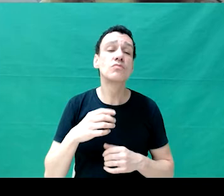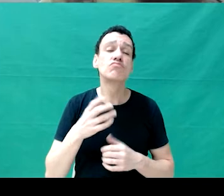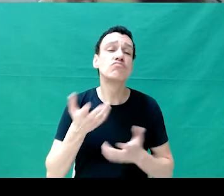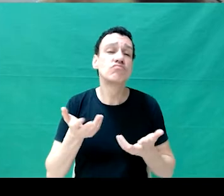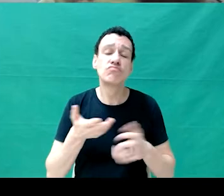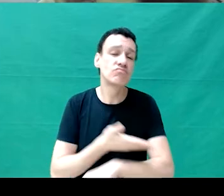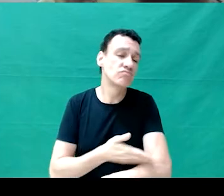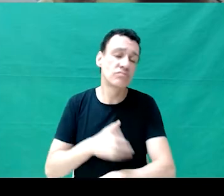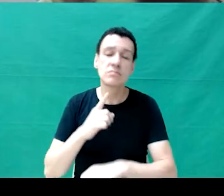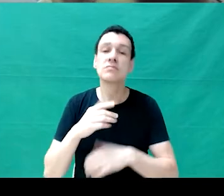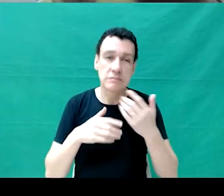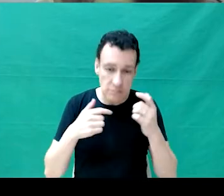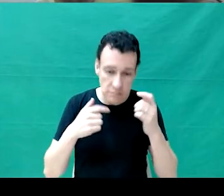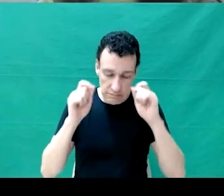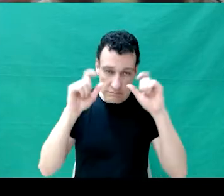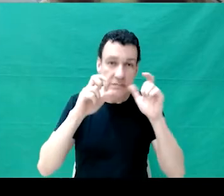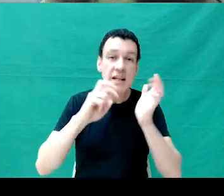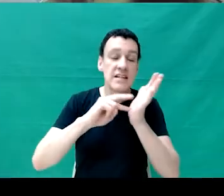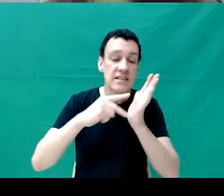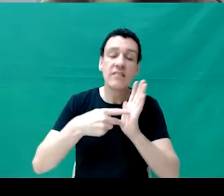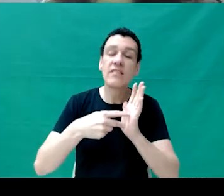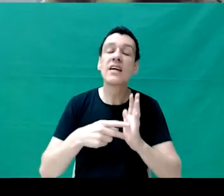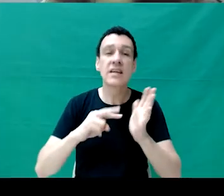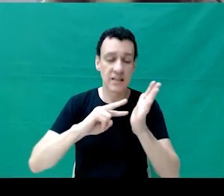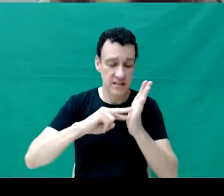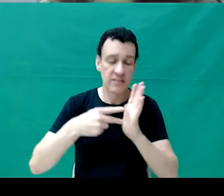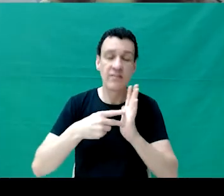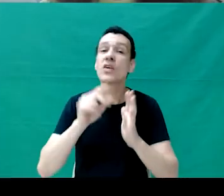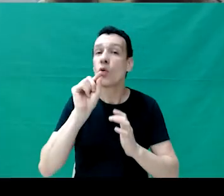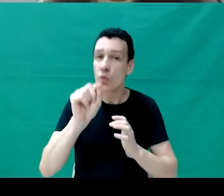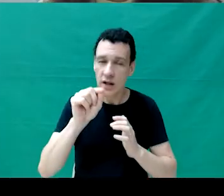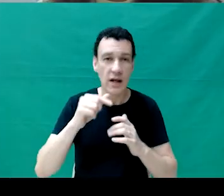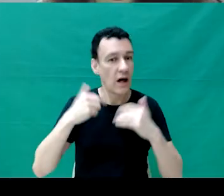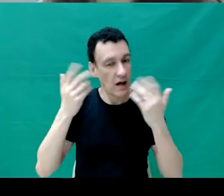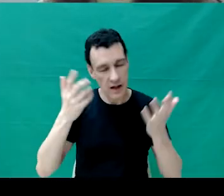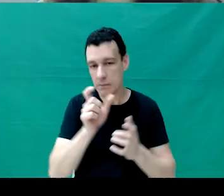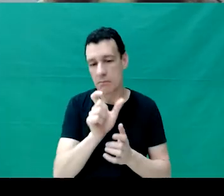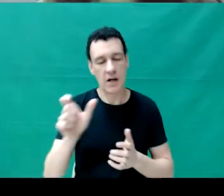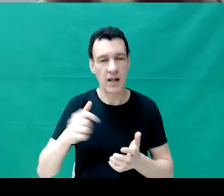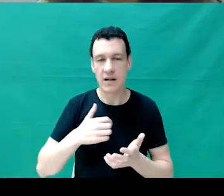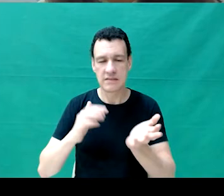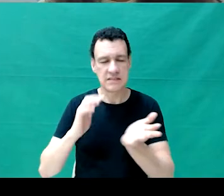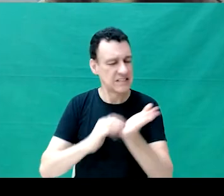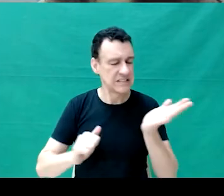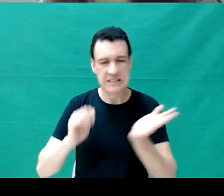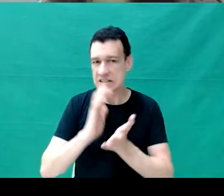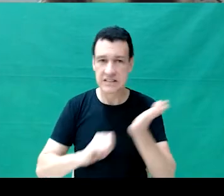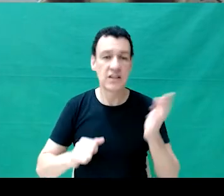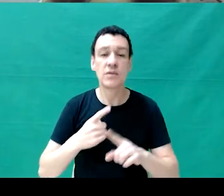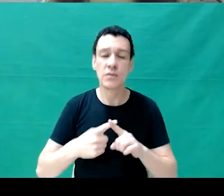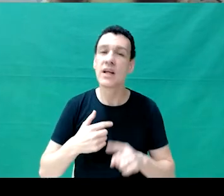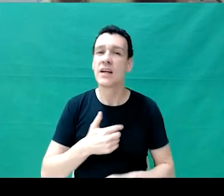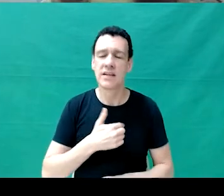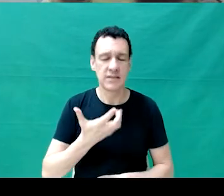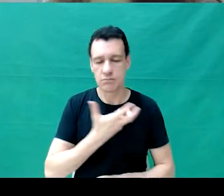soube o significado disso, eu realmente tirei do meu vocabulário, porque eu falei, caraca, isso me magoa, isso me